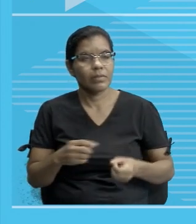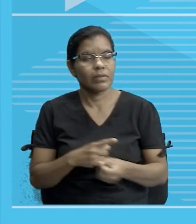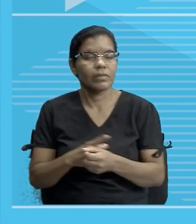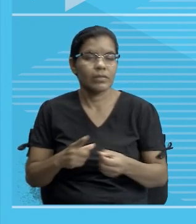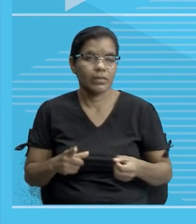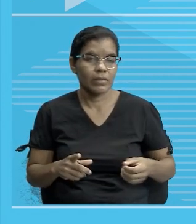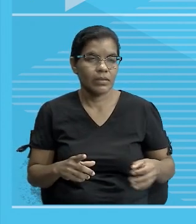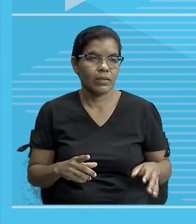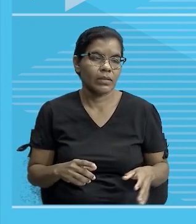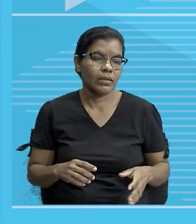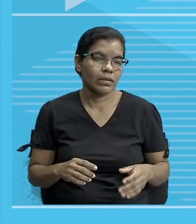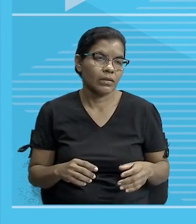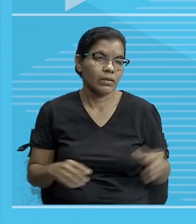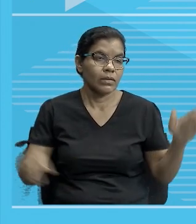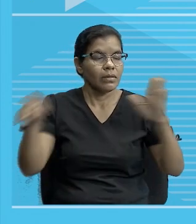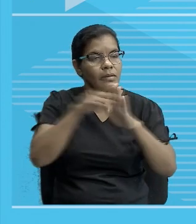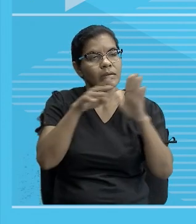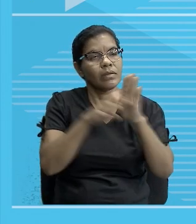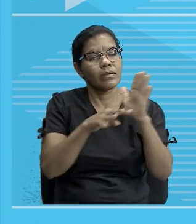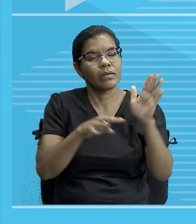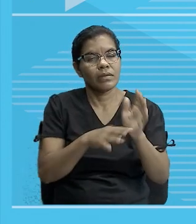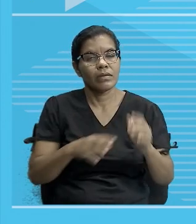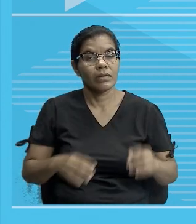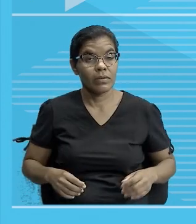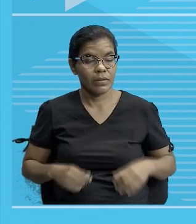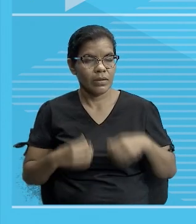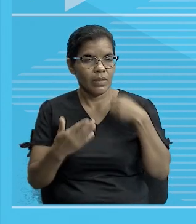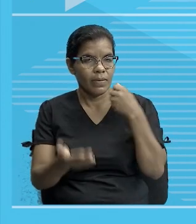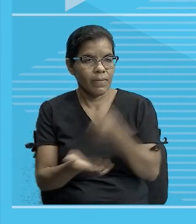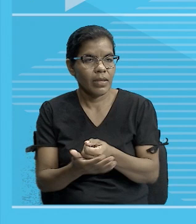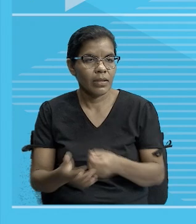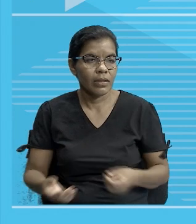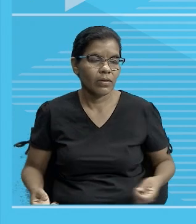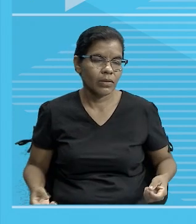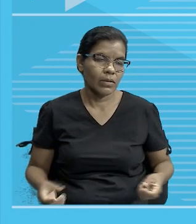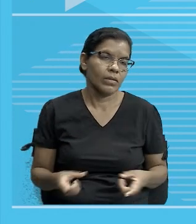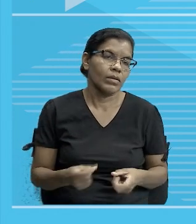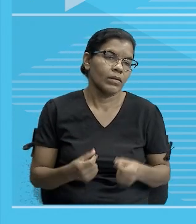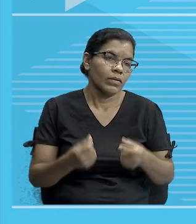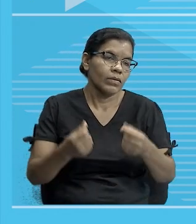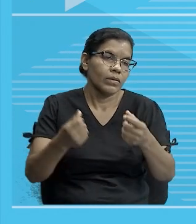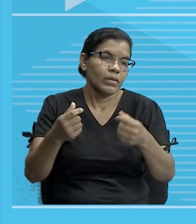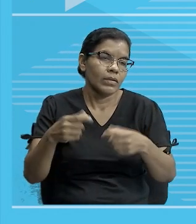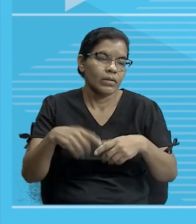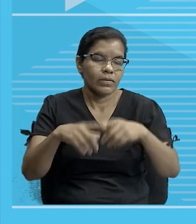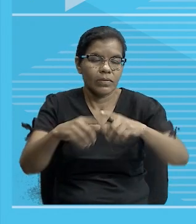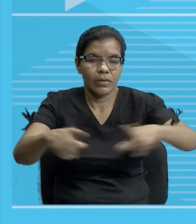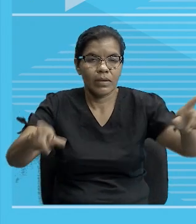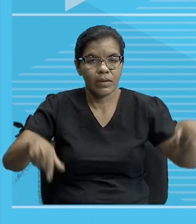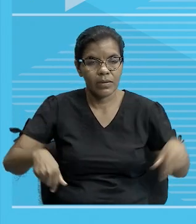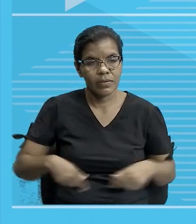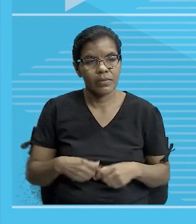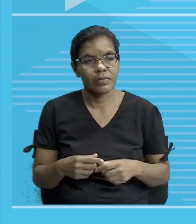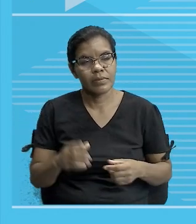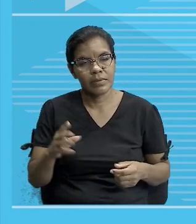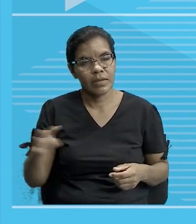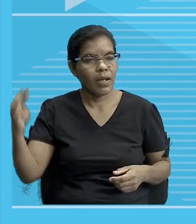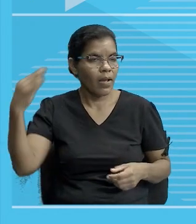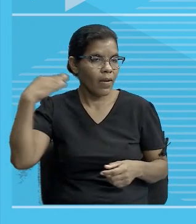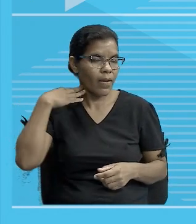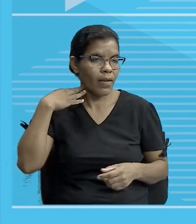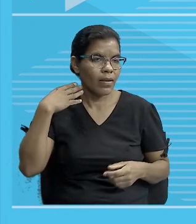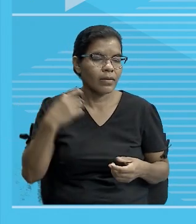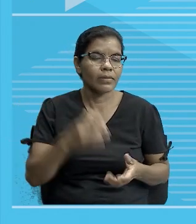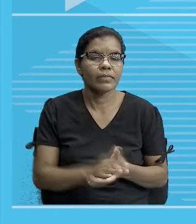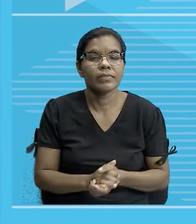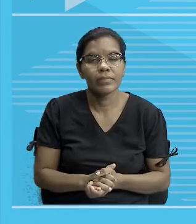classes, o que manda é o tanto de dinheiro que você tem na conta bancária. Ah, papai! Eu lhe